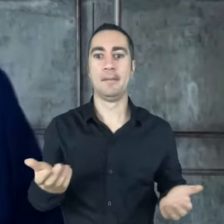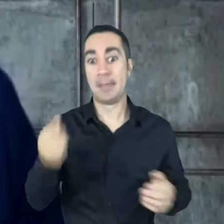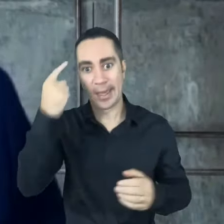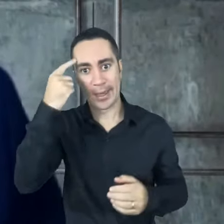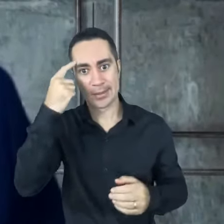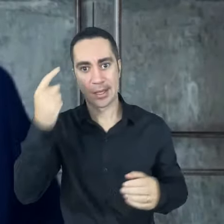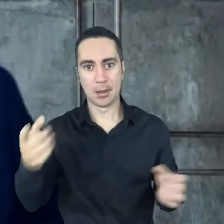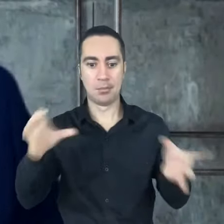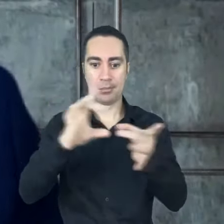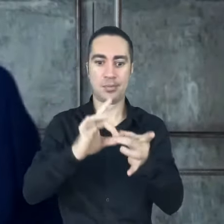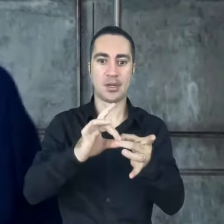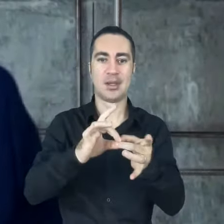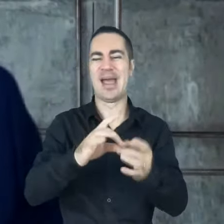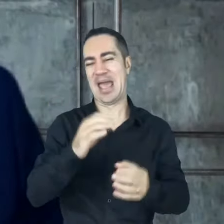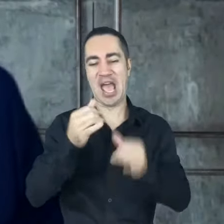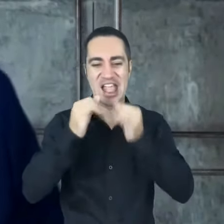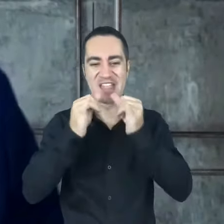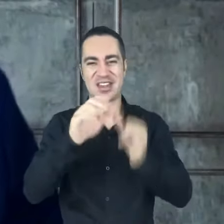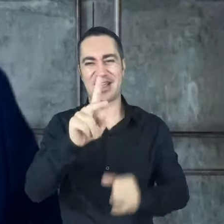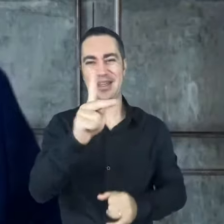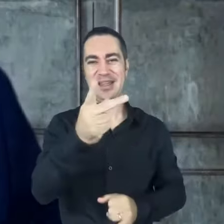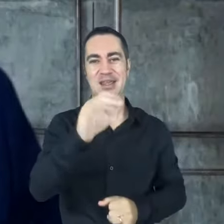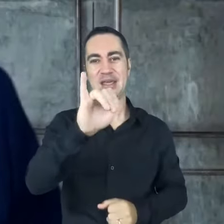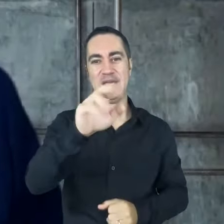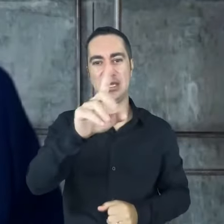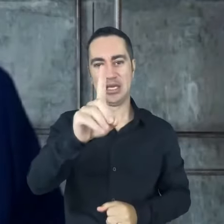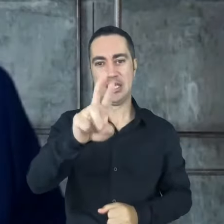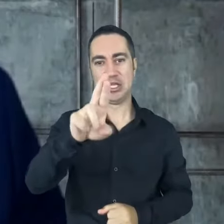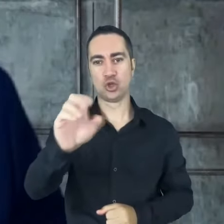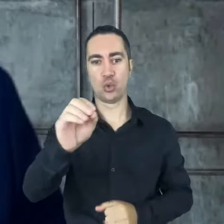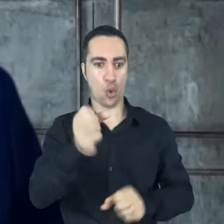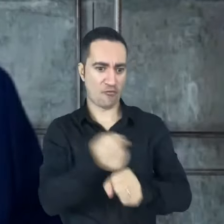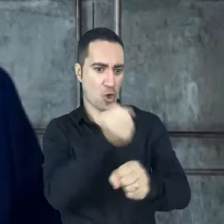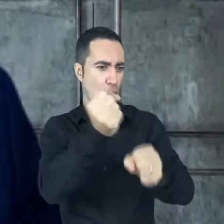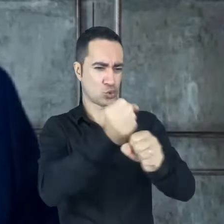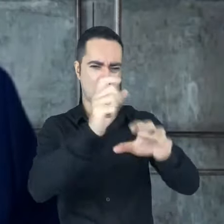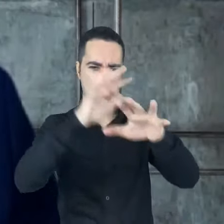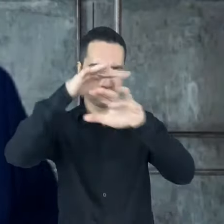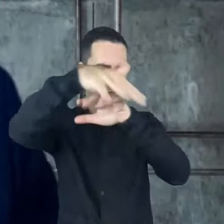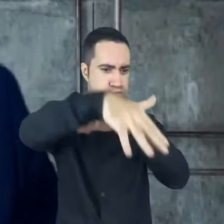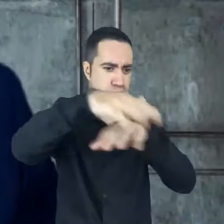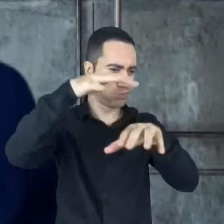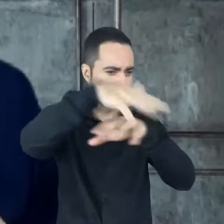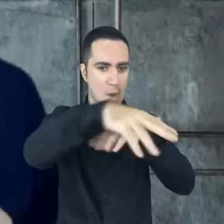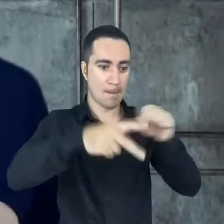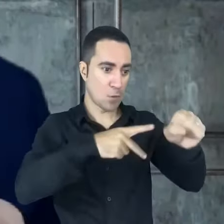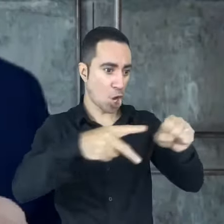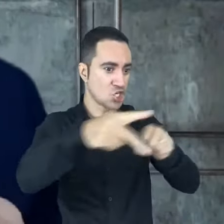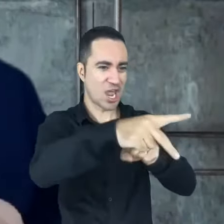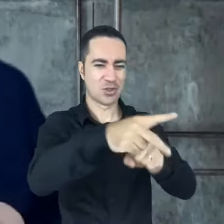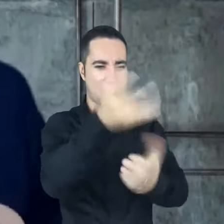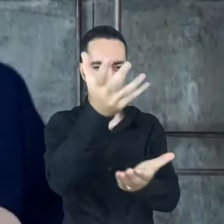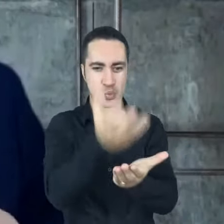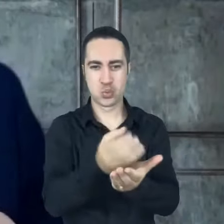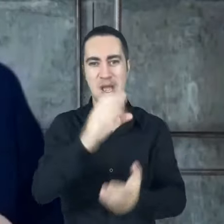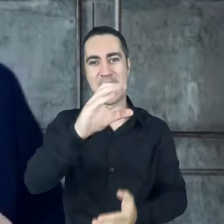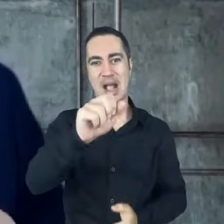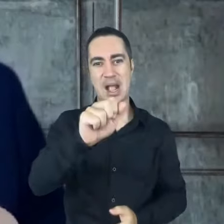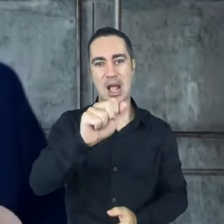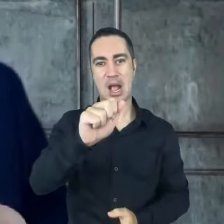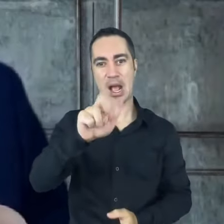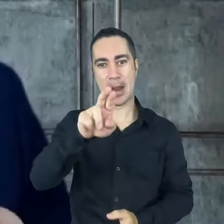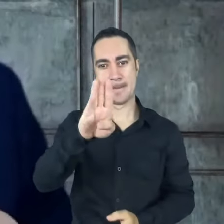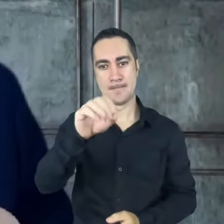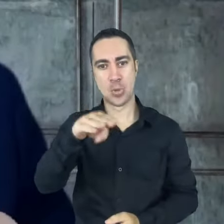hidrelétrica que foi, então, construída e teve um projeto de carbono, associa-se, então, esse investimento da